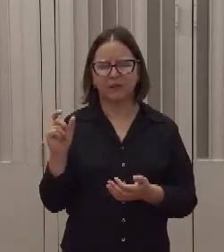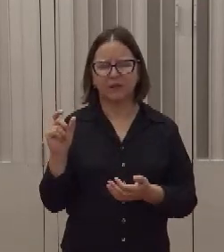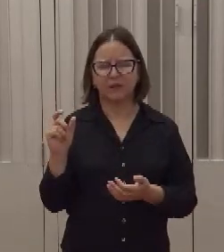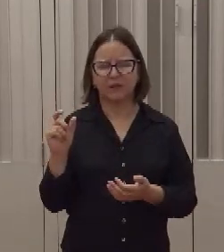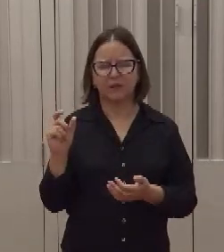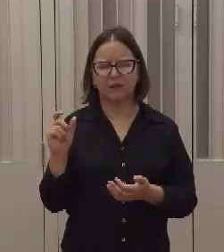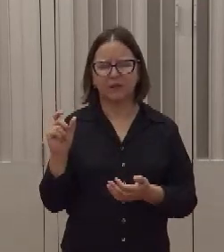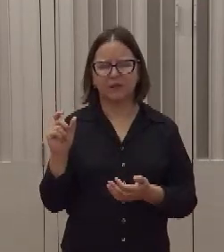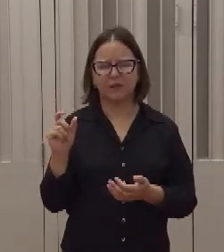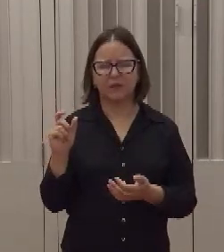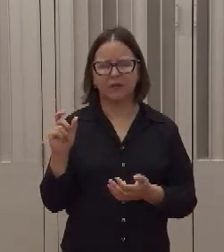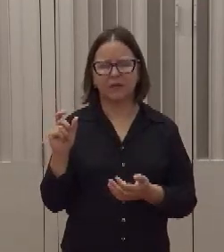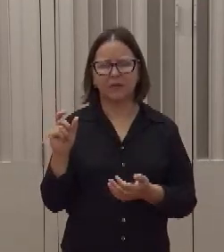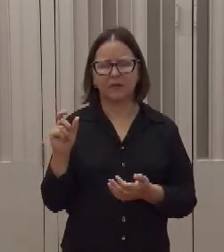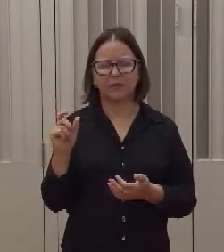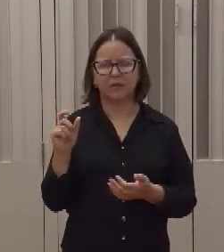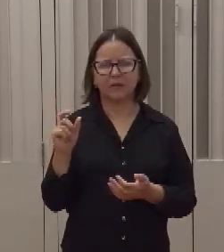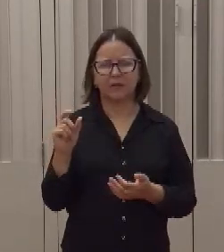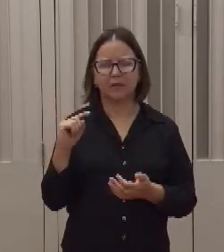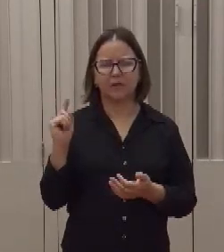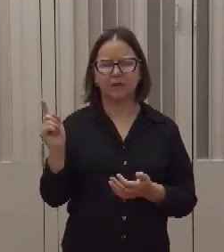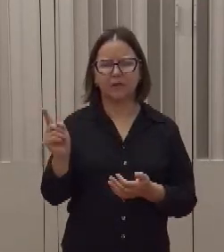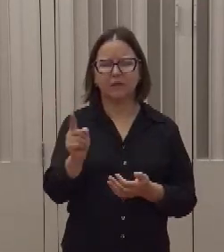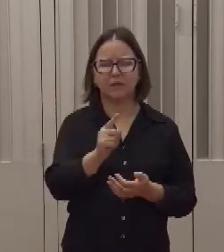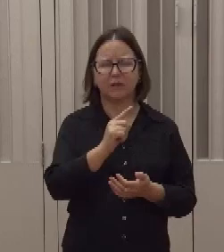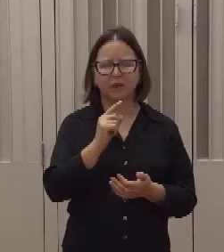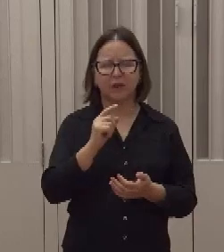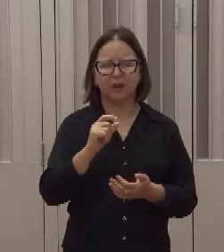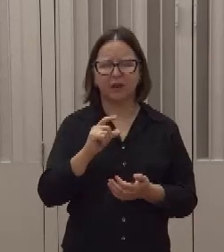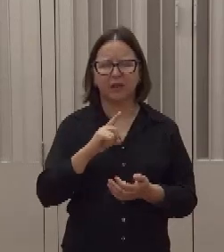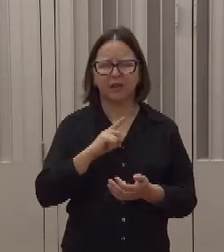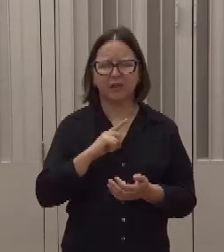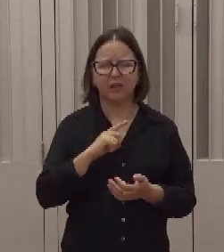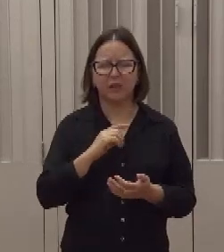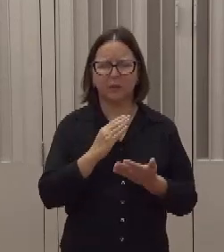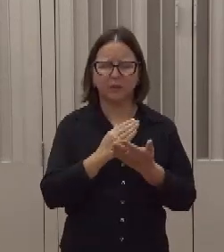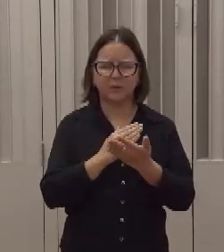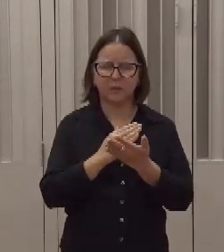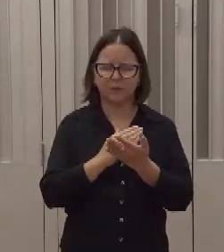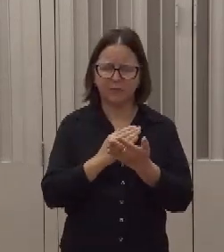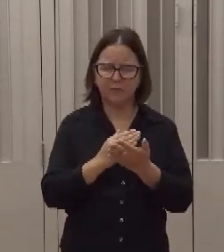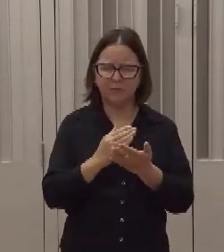Cada um tem a sua parte no ministério do corpo de Cristo, ó Pai.